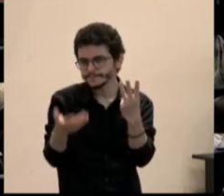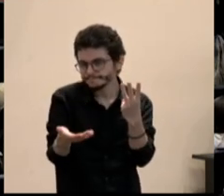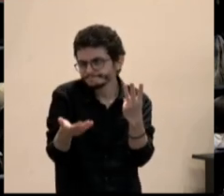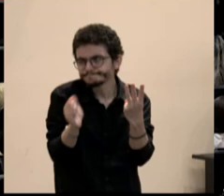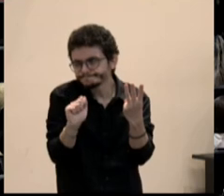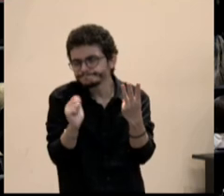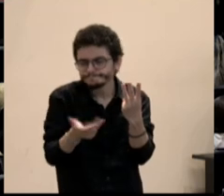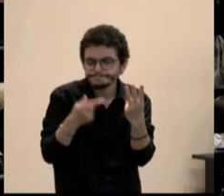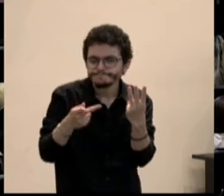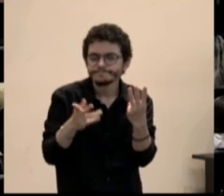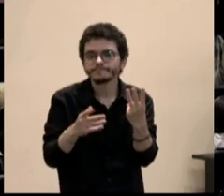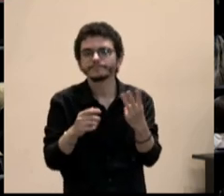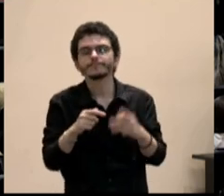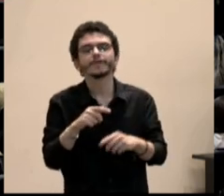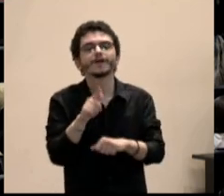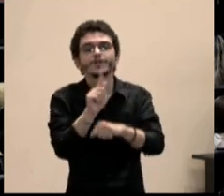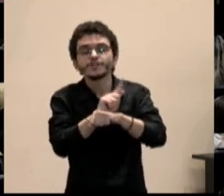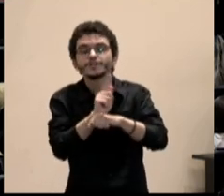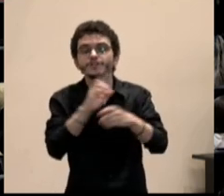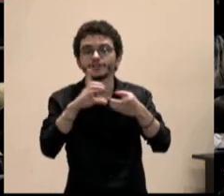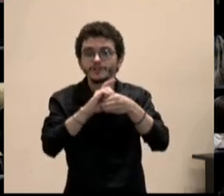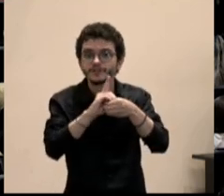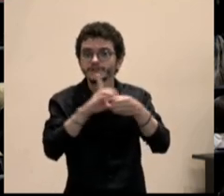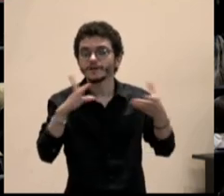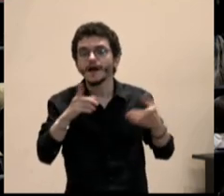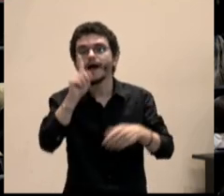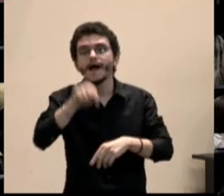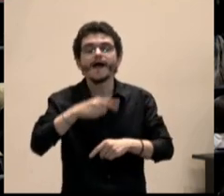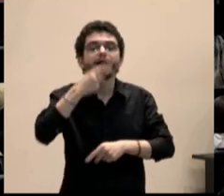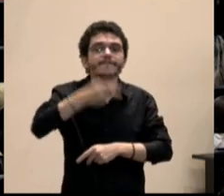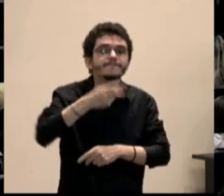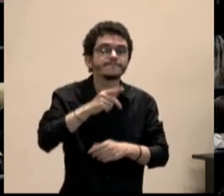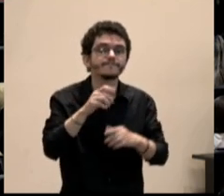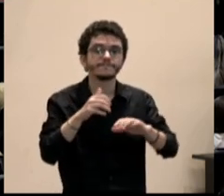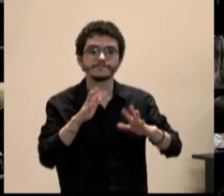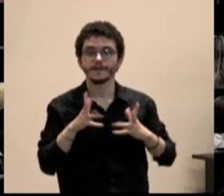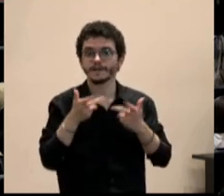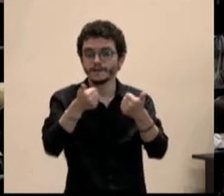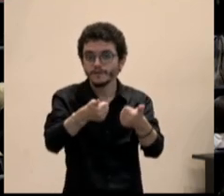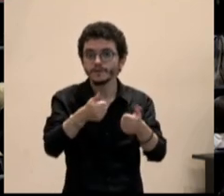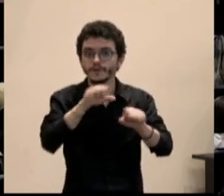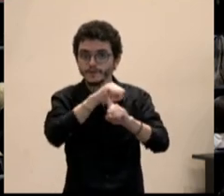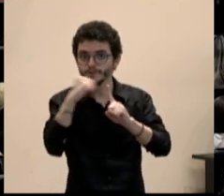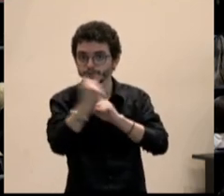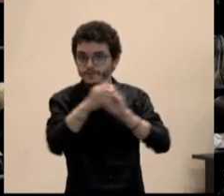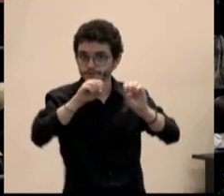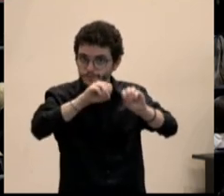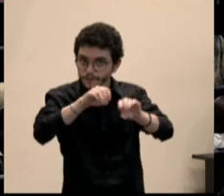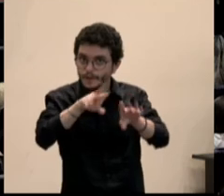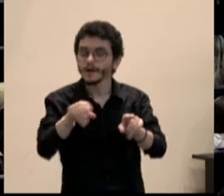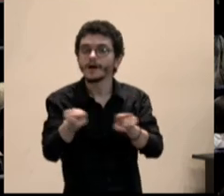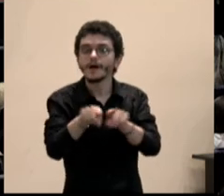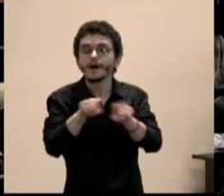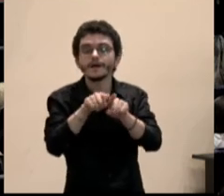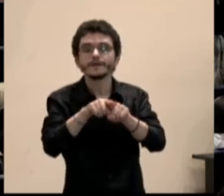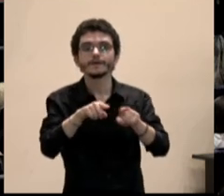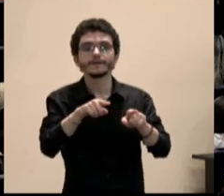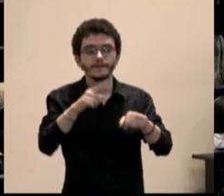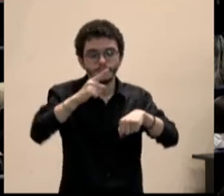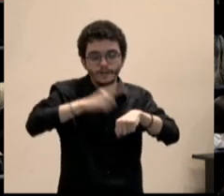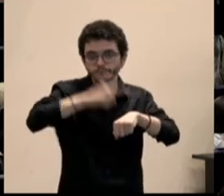assim, falar de gestão democrática é falar da qualidade social da educação e, ao mesmo tempo, de